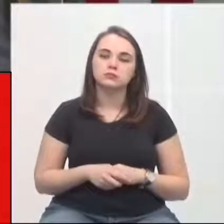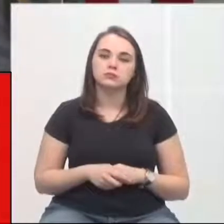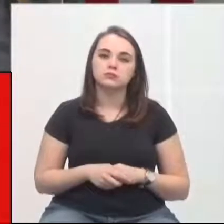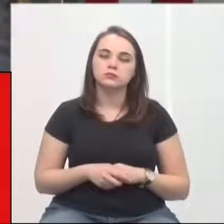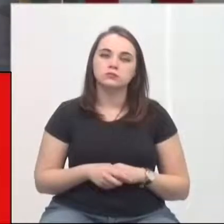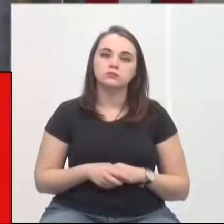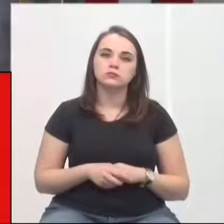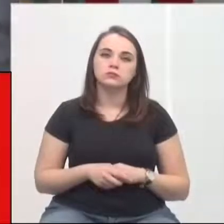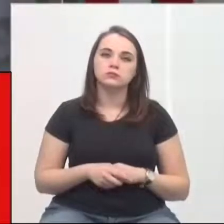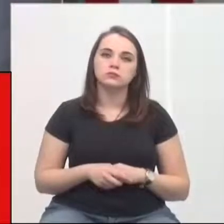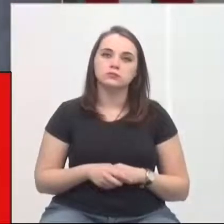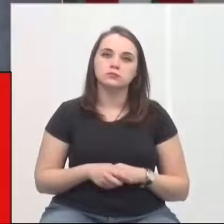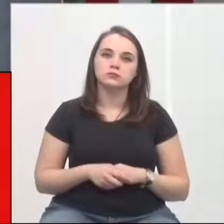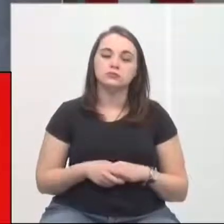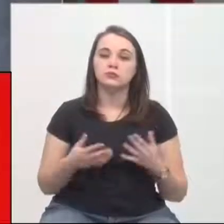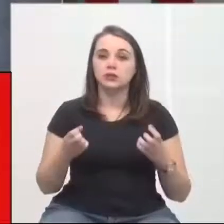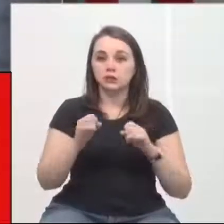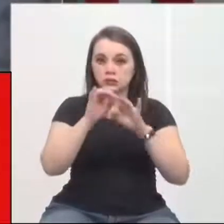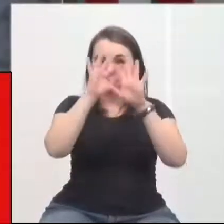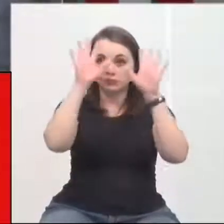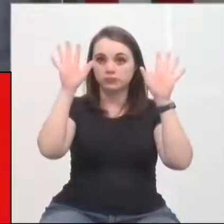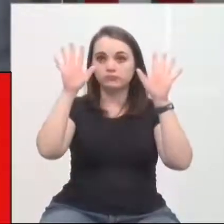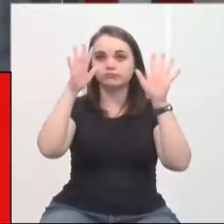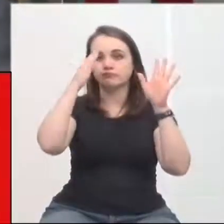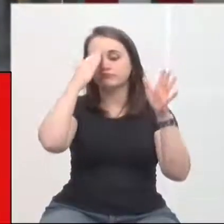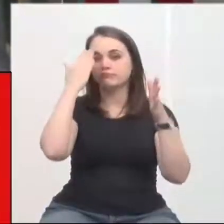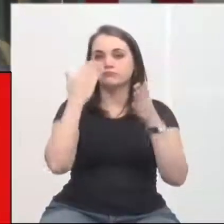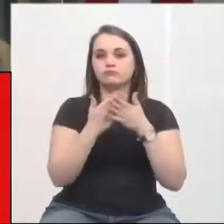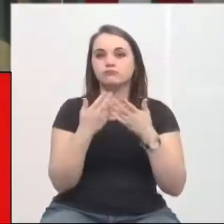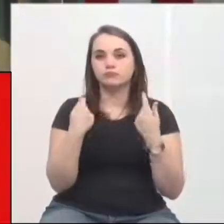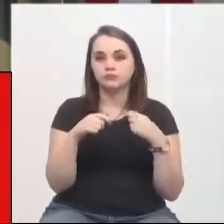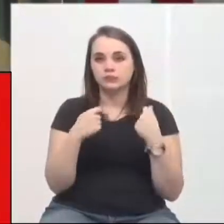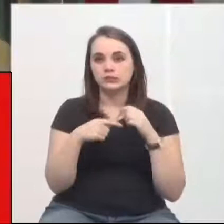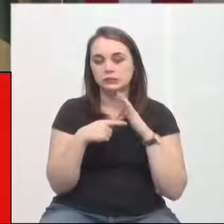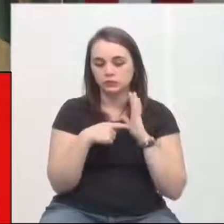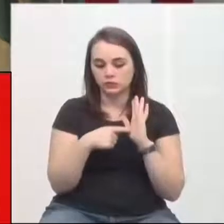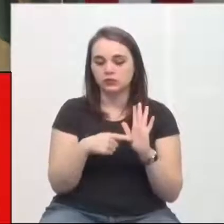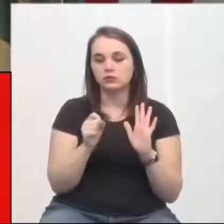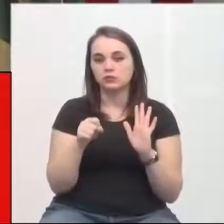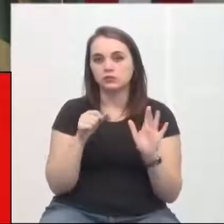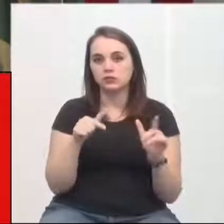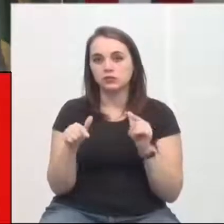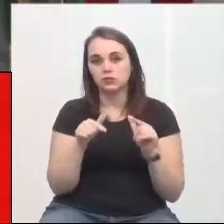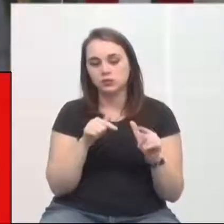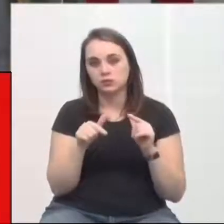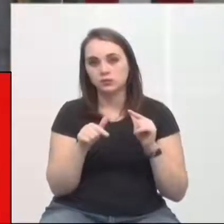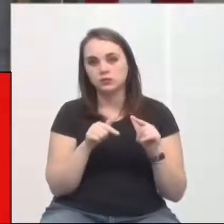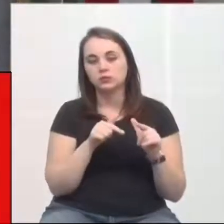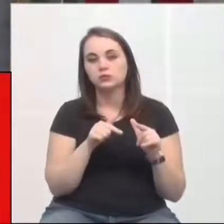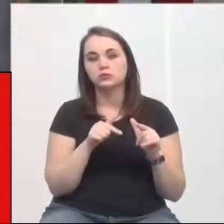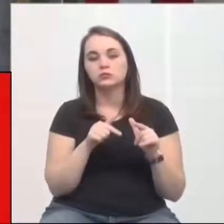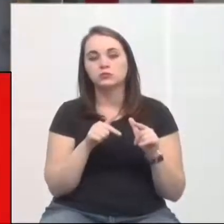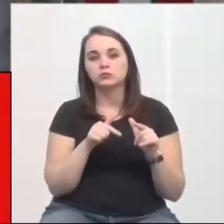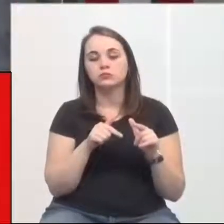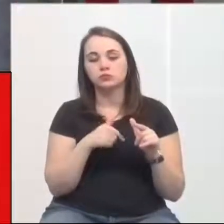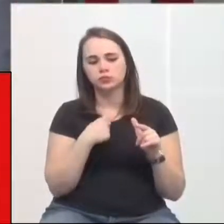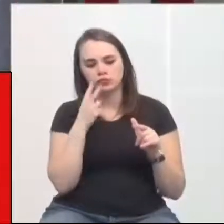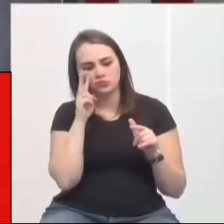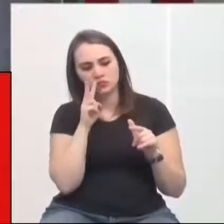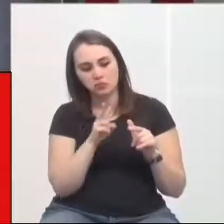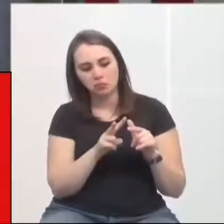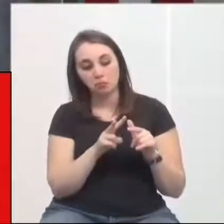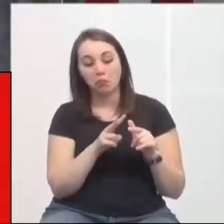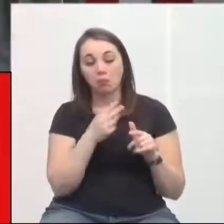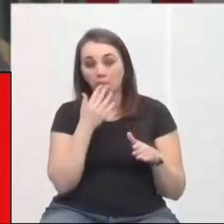necessidade real. A transparência, eu não tenho dúvida que tem sido demonstrado, e as obras têm saltado os olhos,